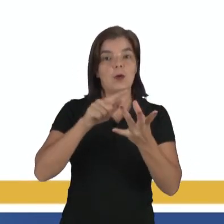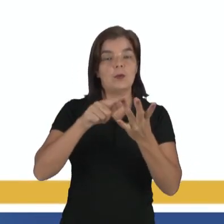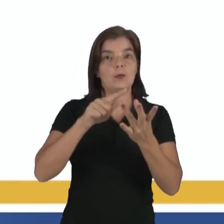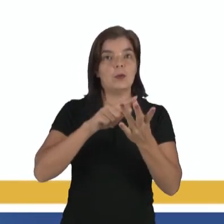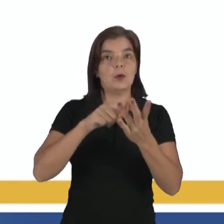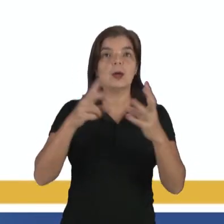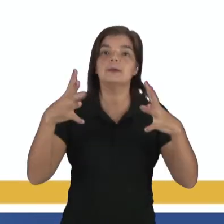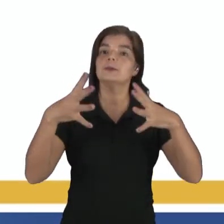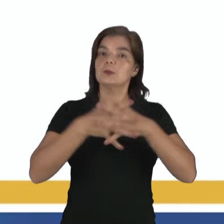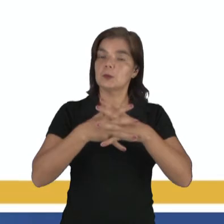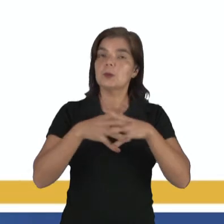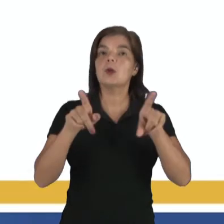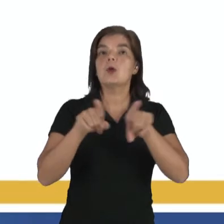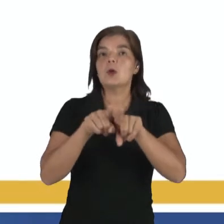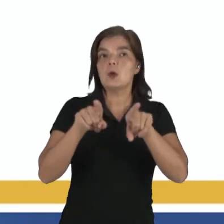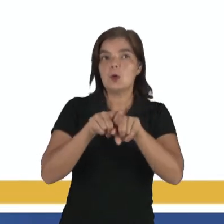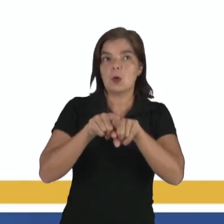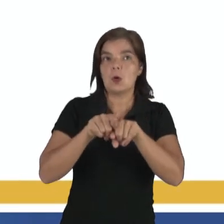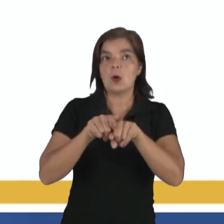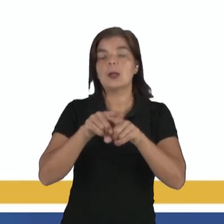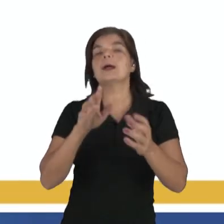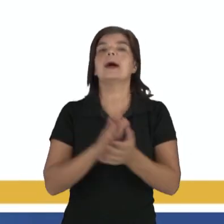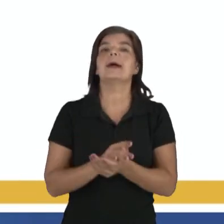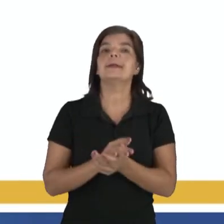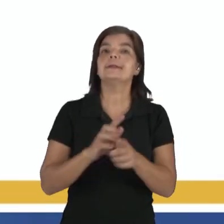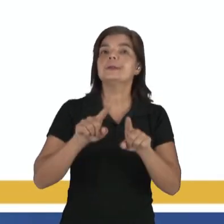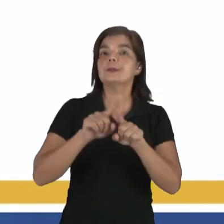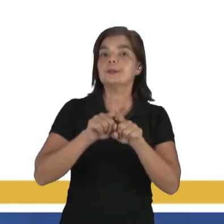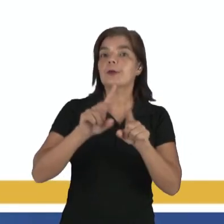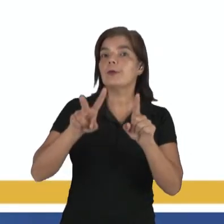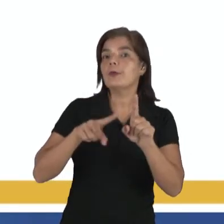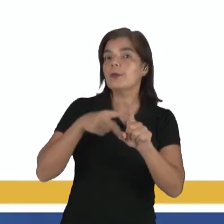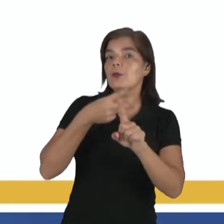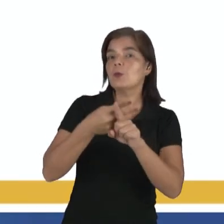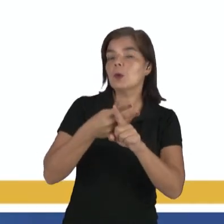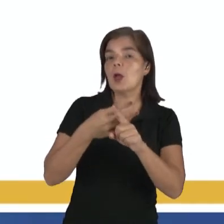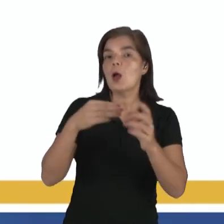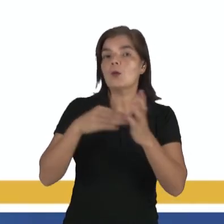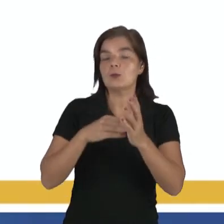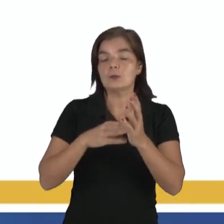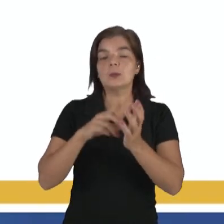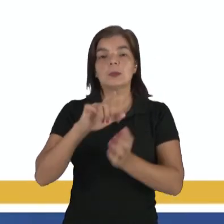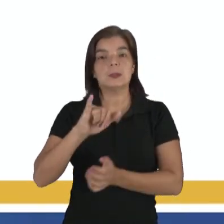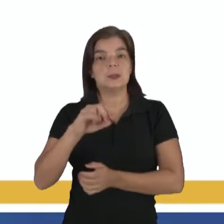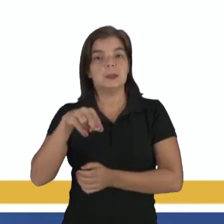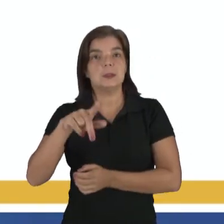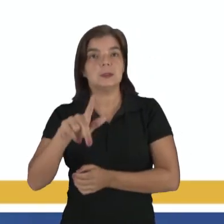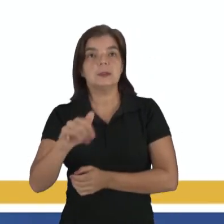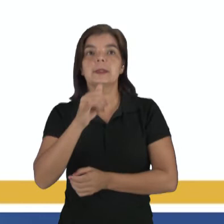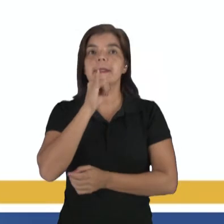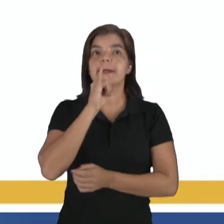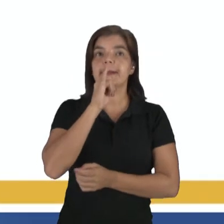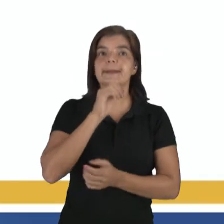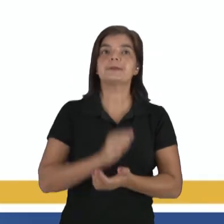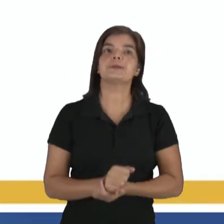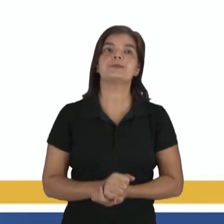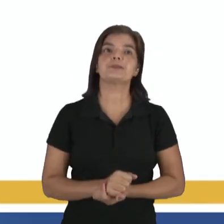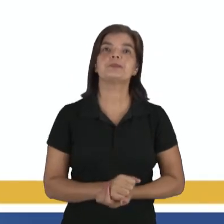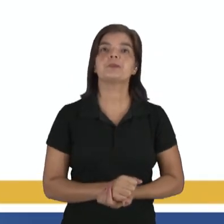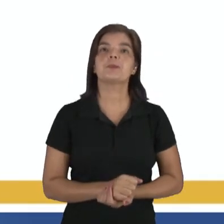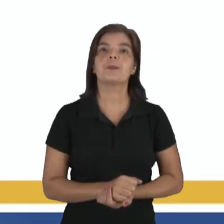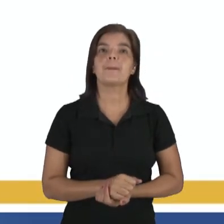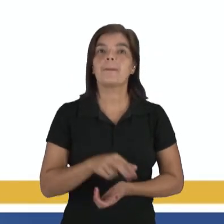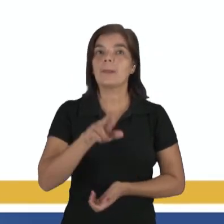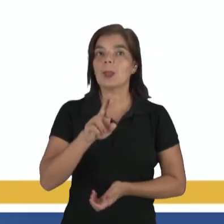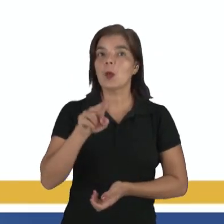vogal, consoante, nós dobramos a última letra e só então acrescentamos o ing. Exemplo, o verbo run, que é o